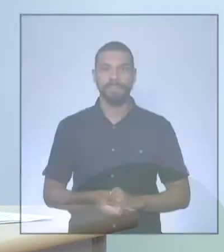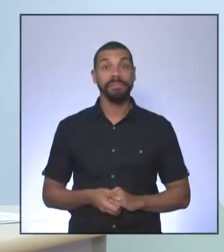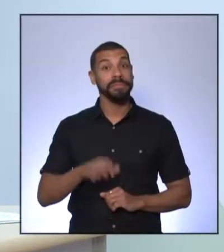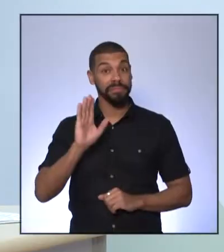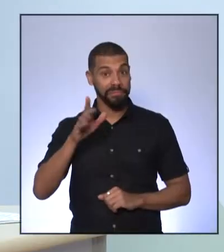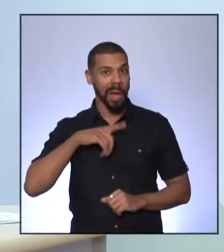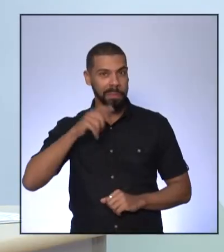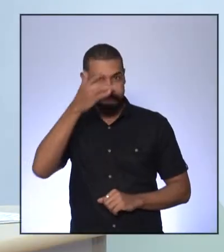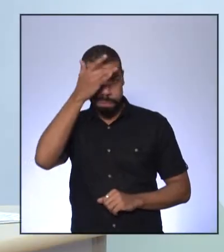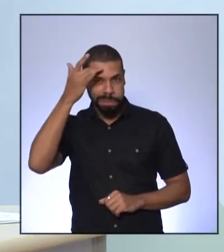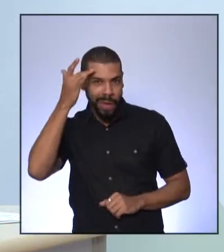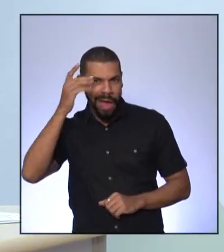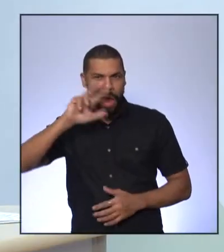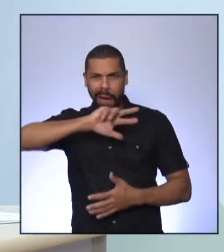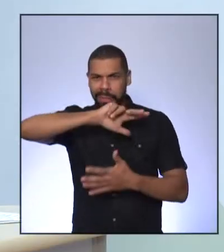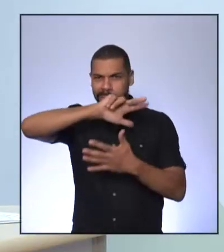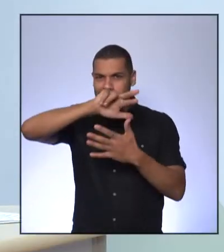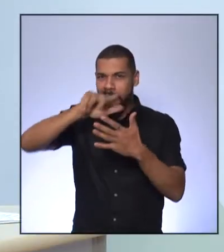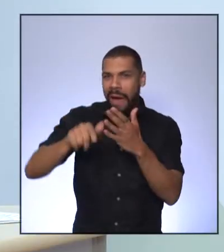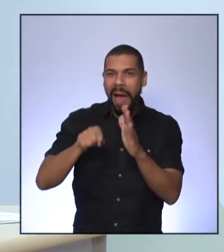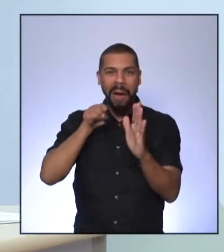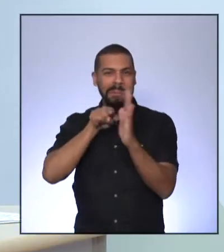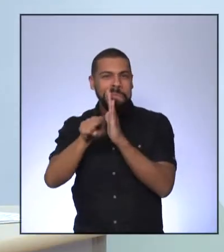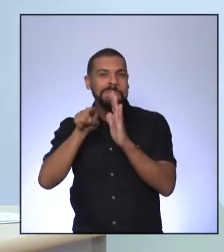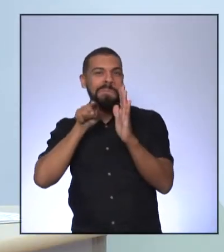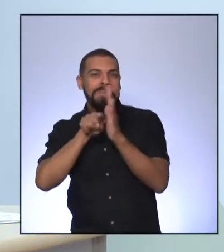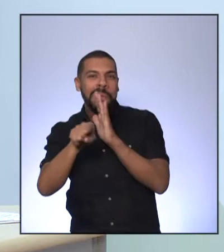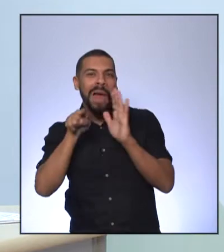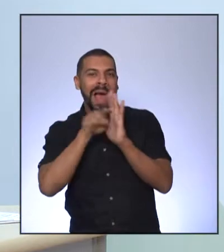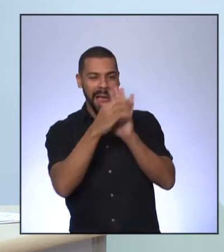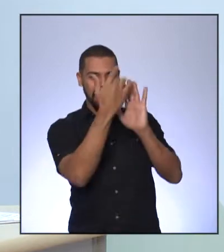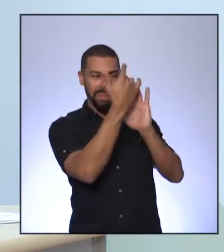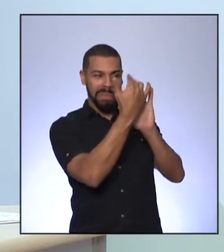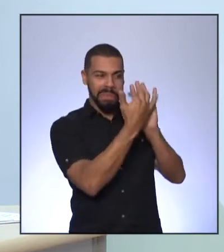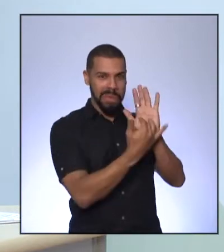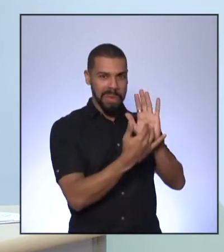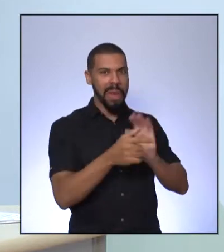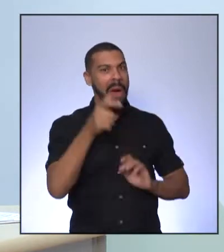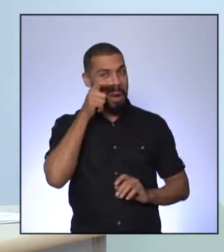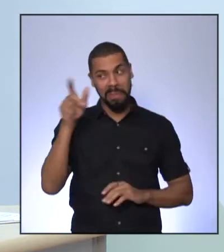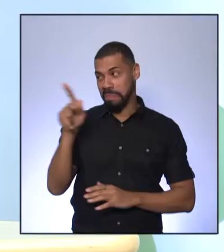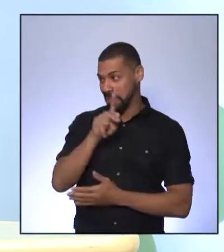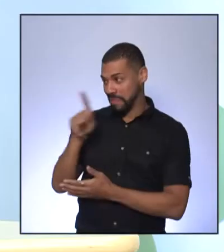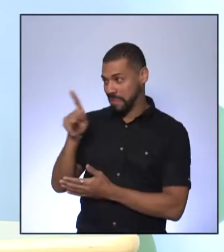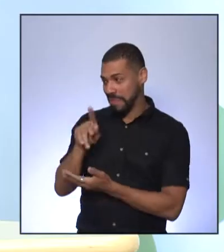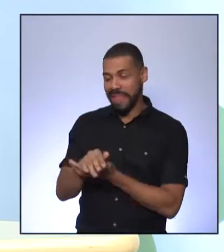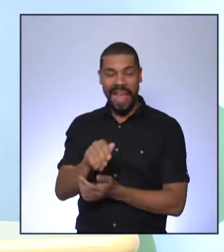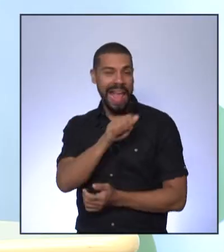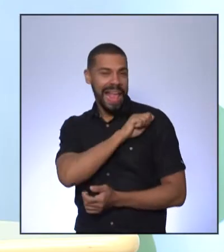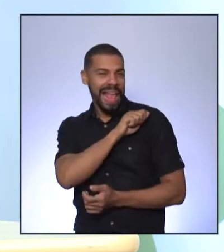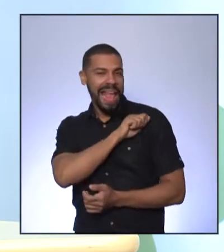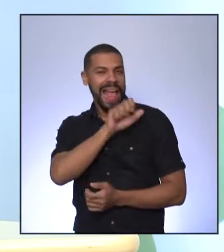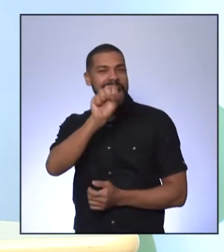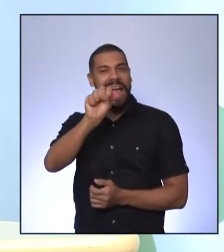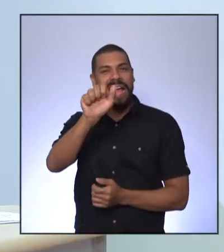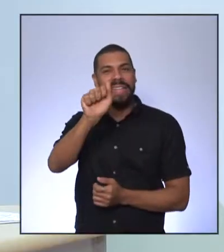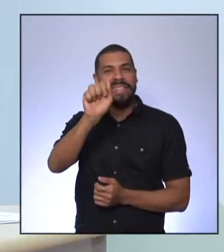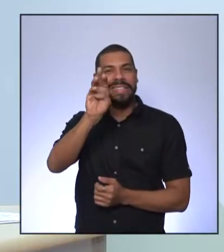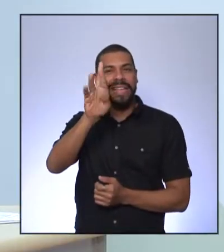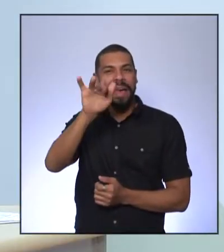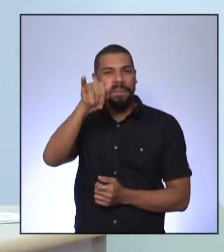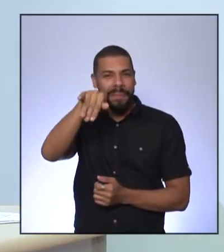Então, pessoal, são muitas as interações pelo chat. Olha, professora Regiane, a Sabrina colocou aqui,